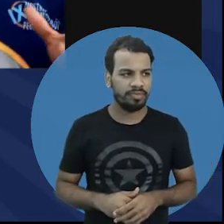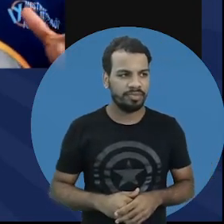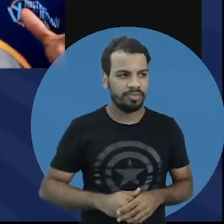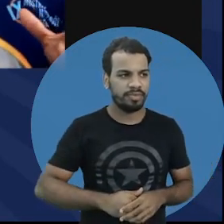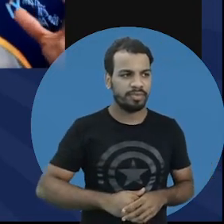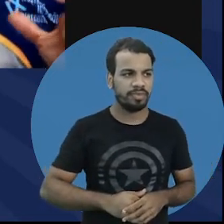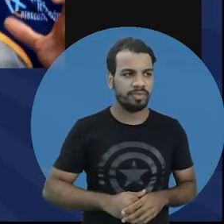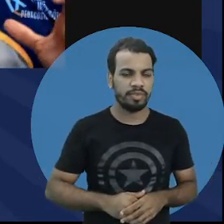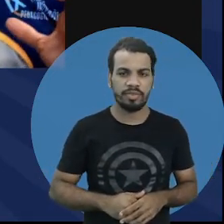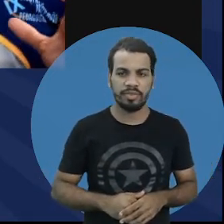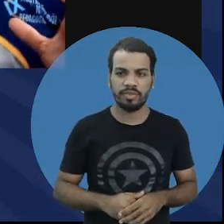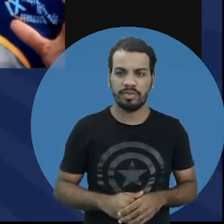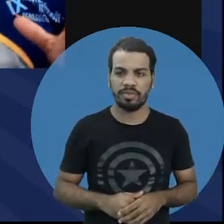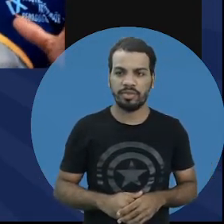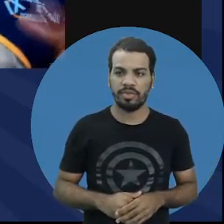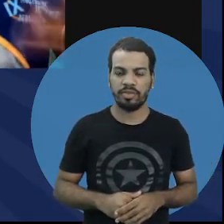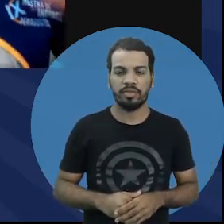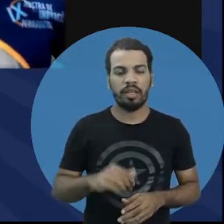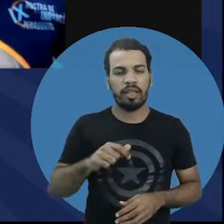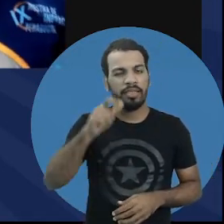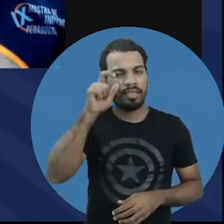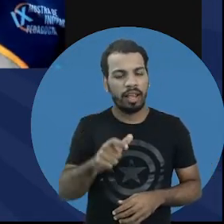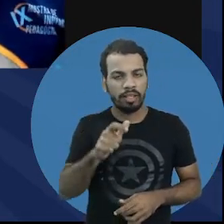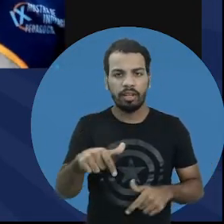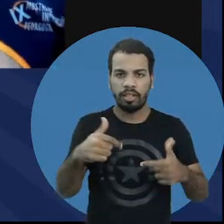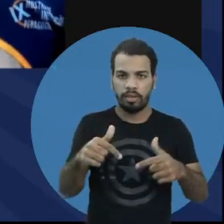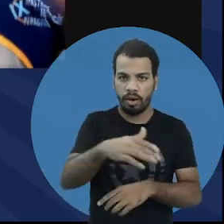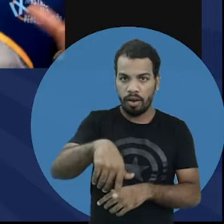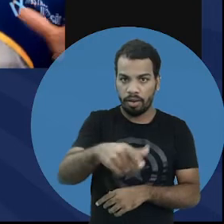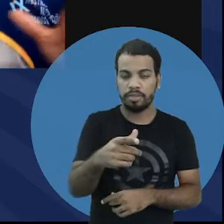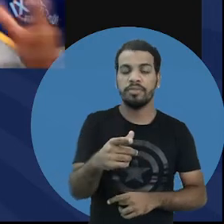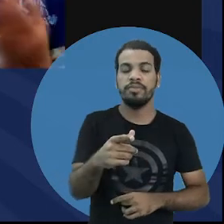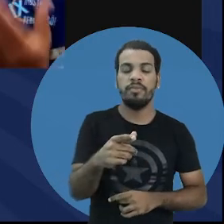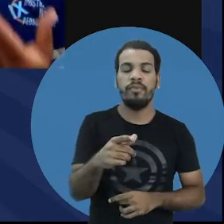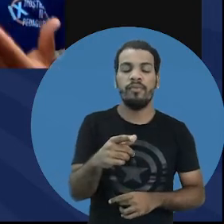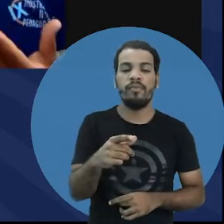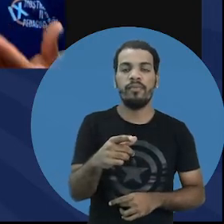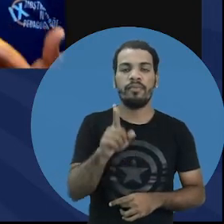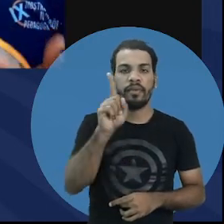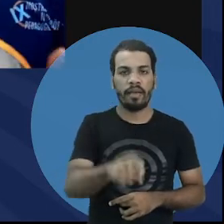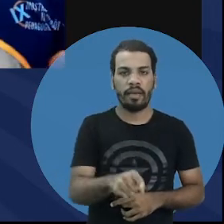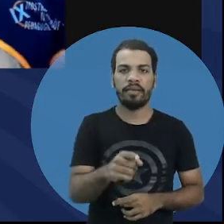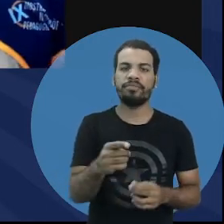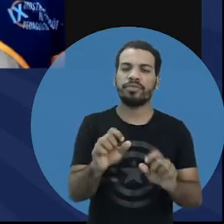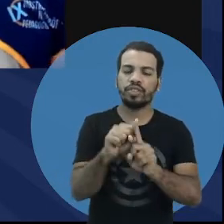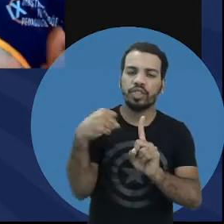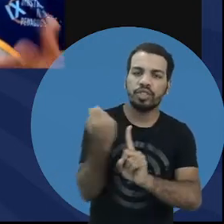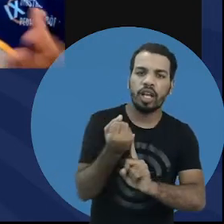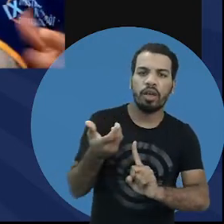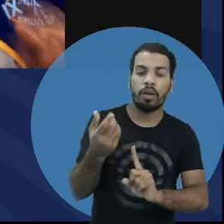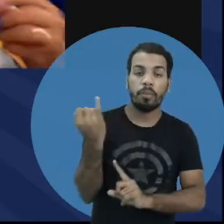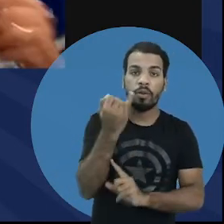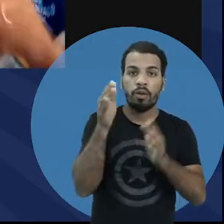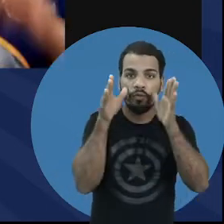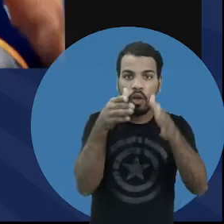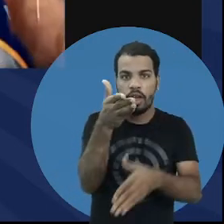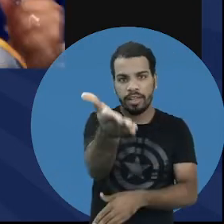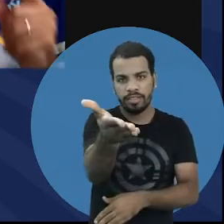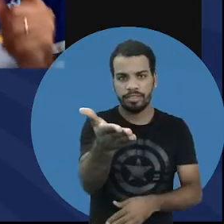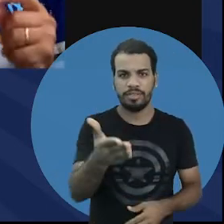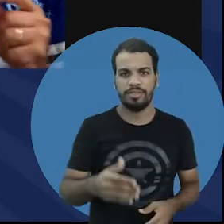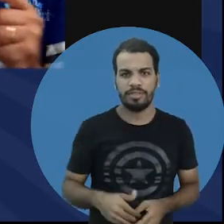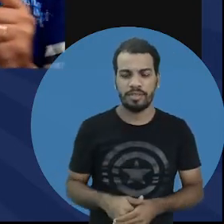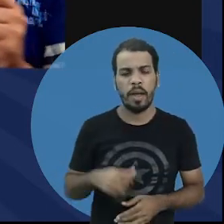trabalho de vocês é justamente, além do engajamento, mas, sobretudo, a relevância social. E eu